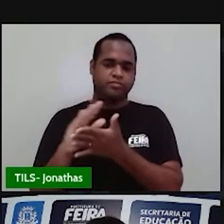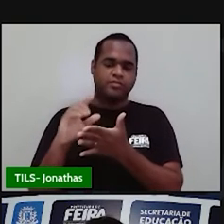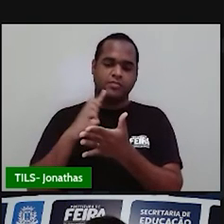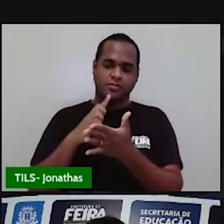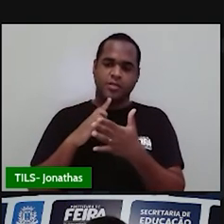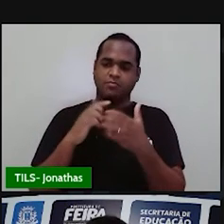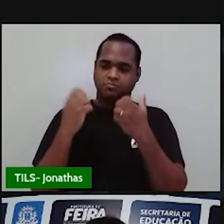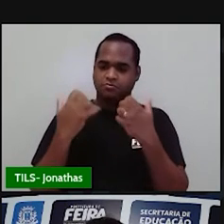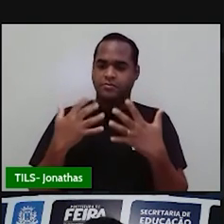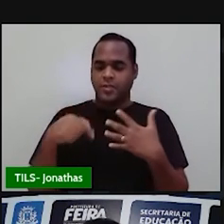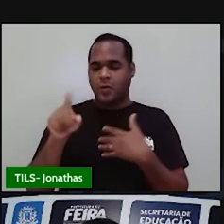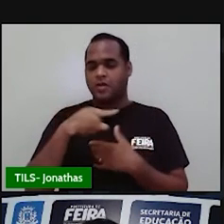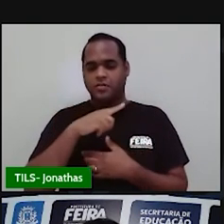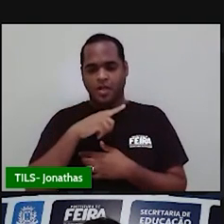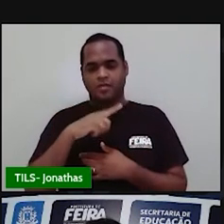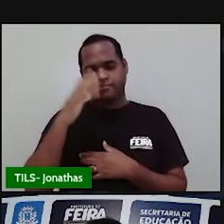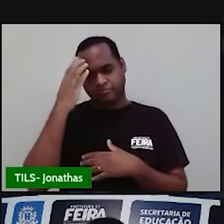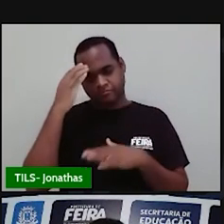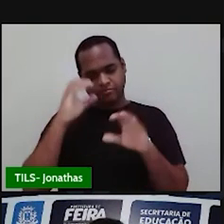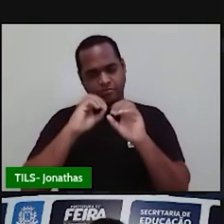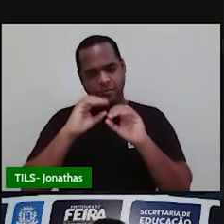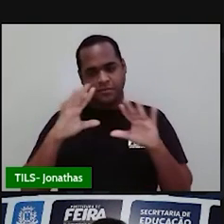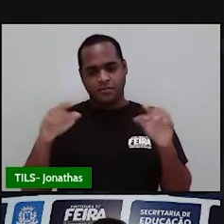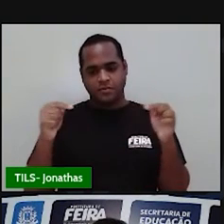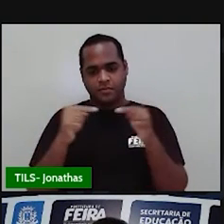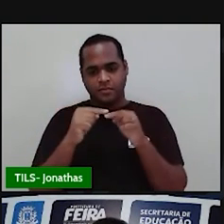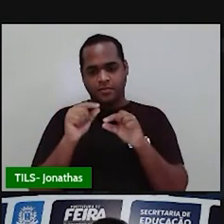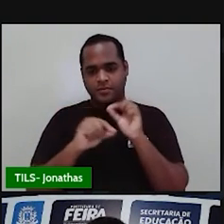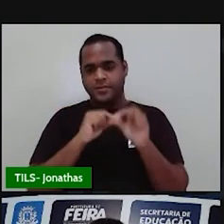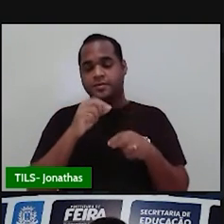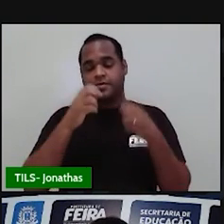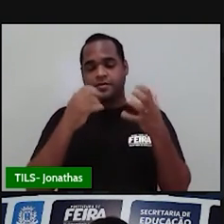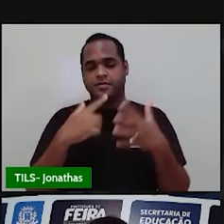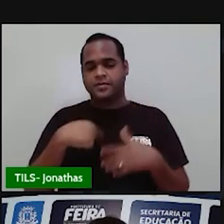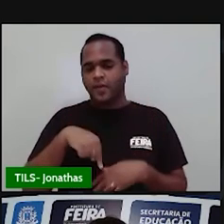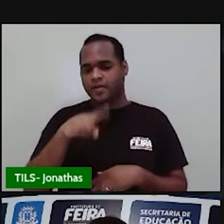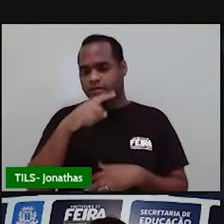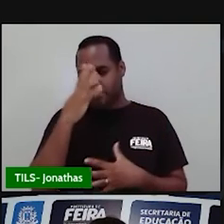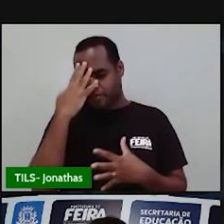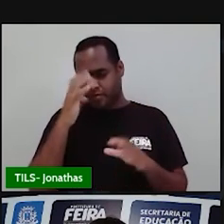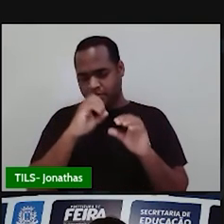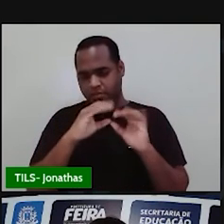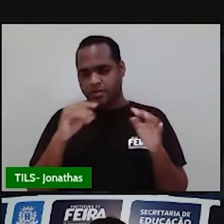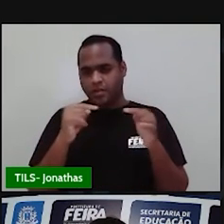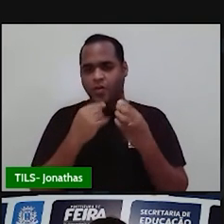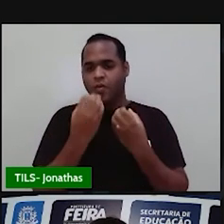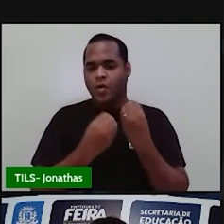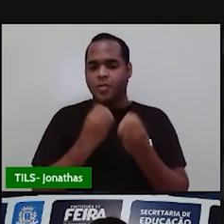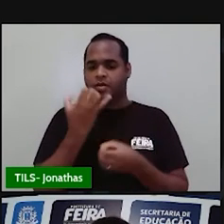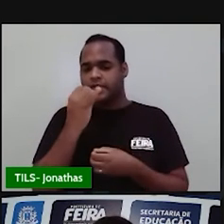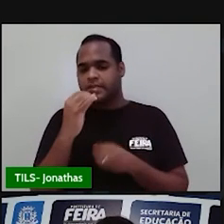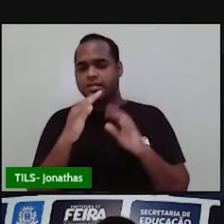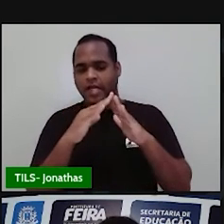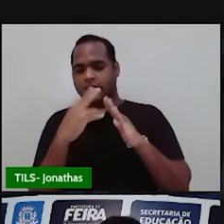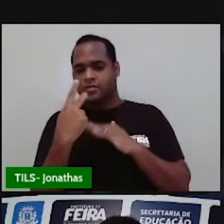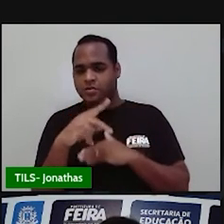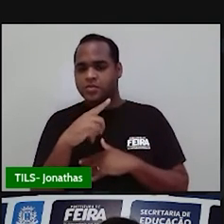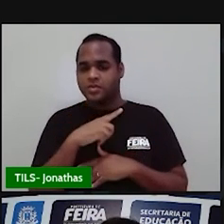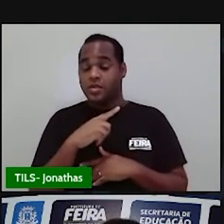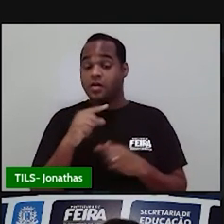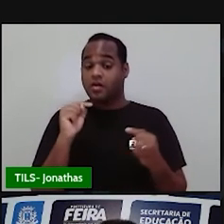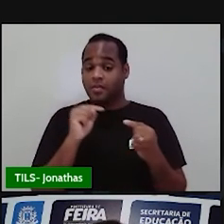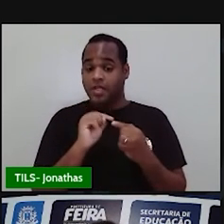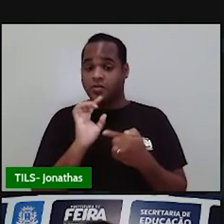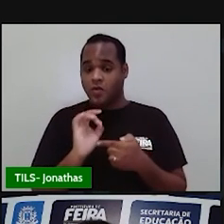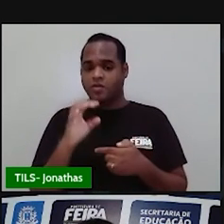para que você possa entender como é que está acontecendo esse consumo de energia em sua casa apenas